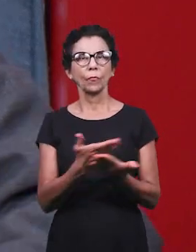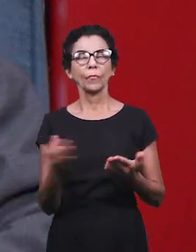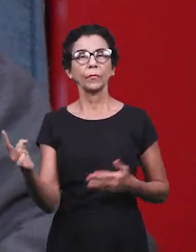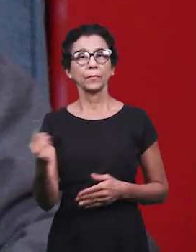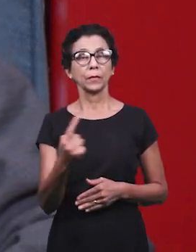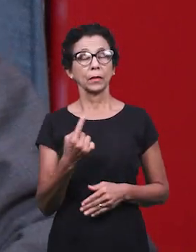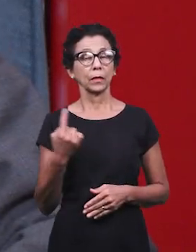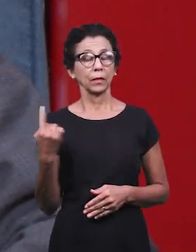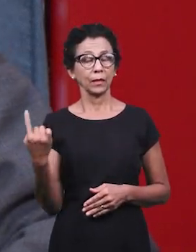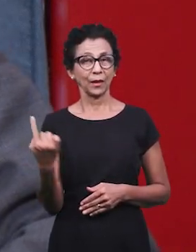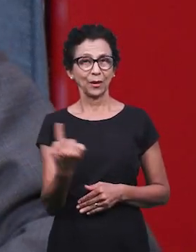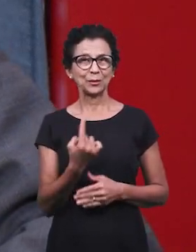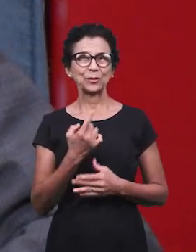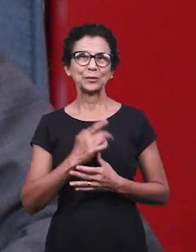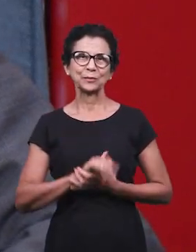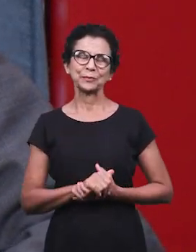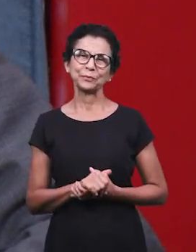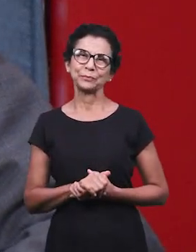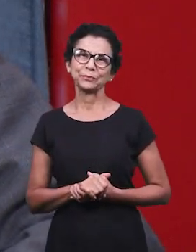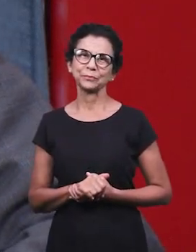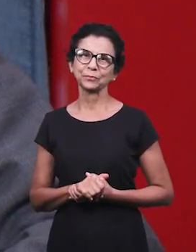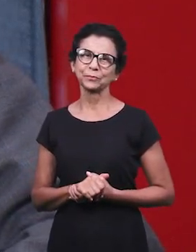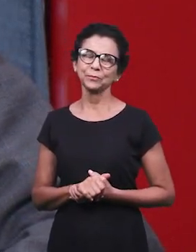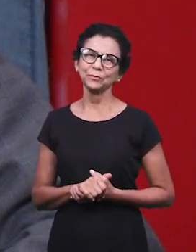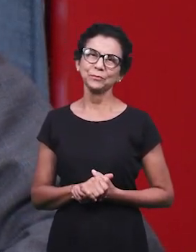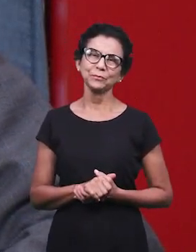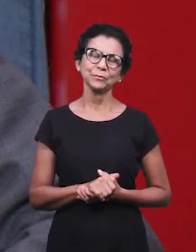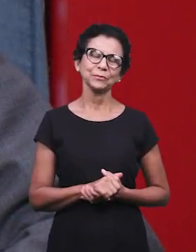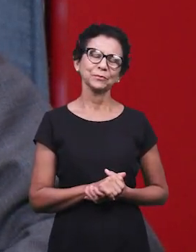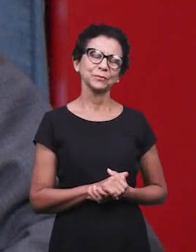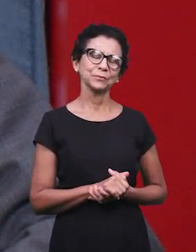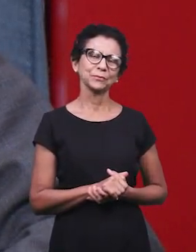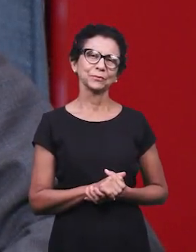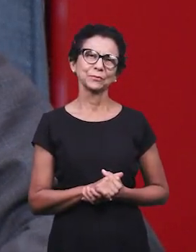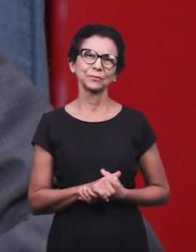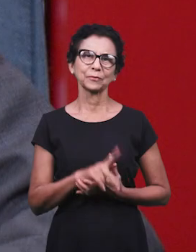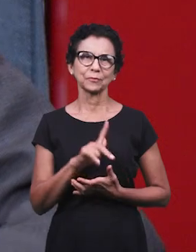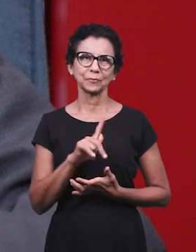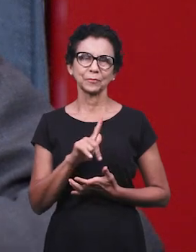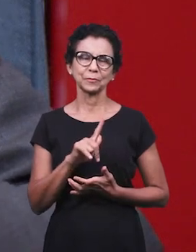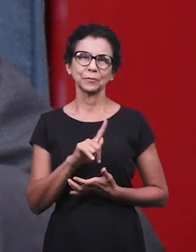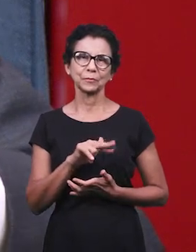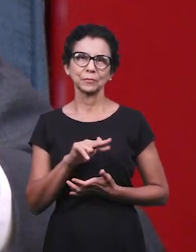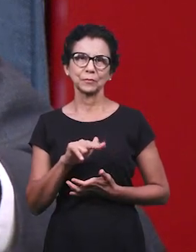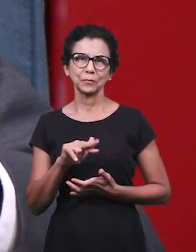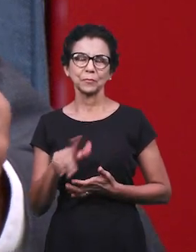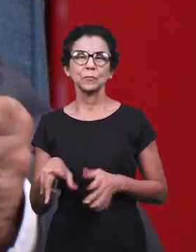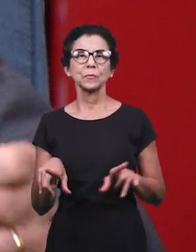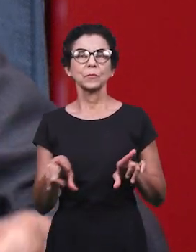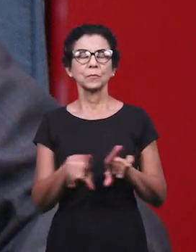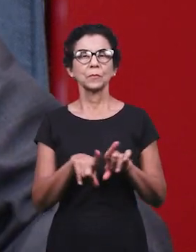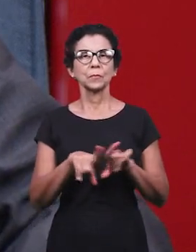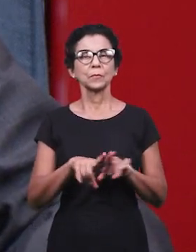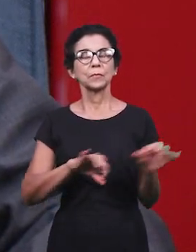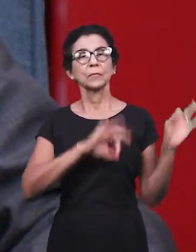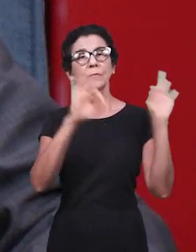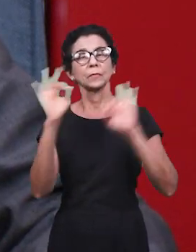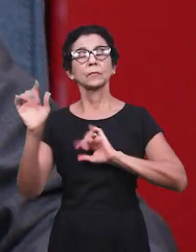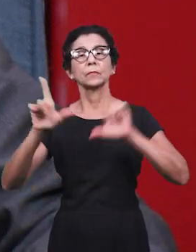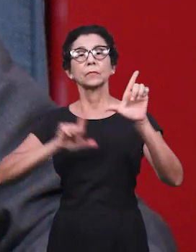Eu quero saudar a todos os nossos irmãos, aqueles que nos assistem pela TV aberta, o